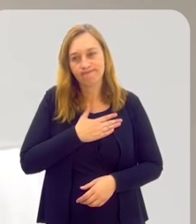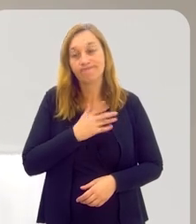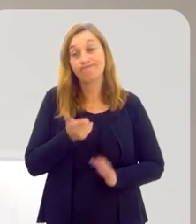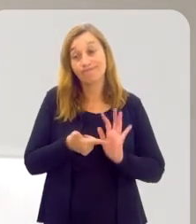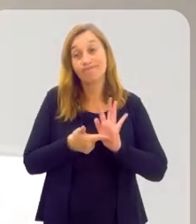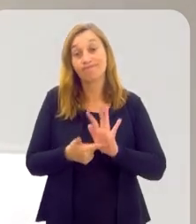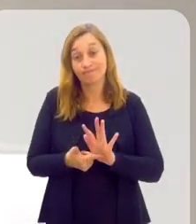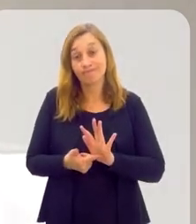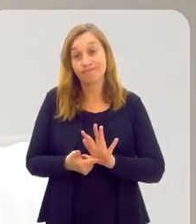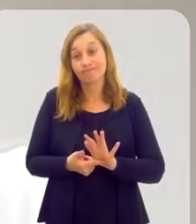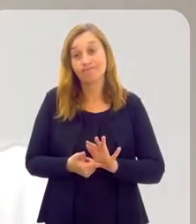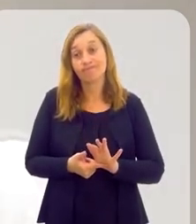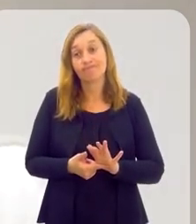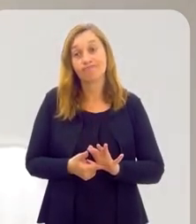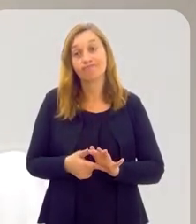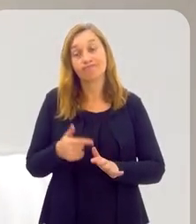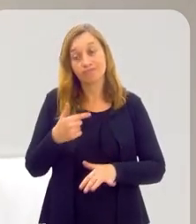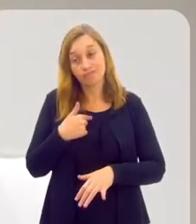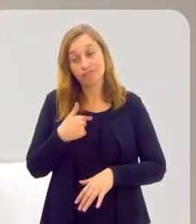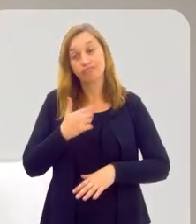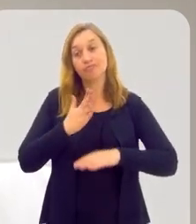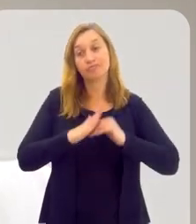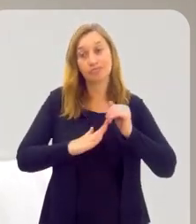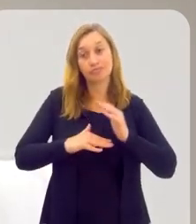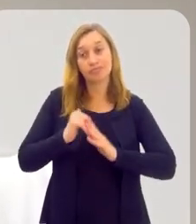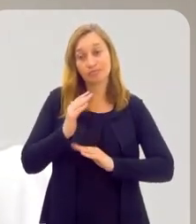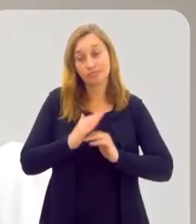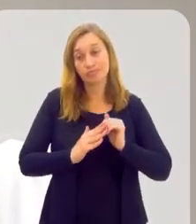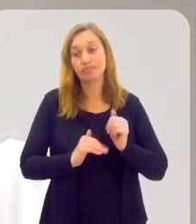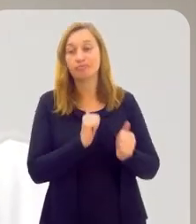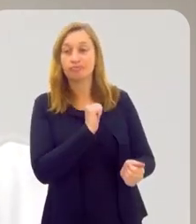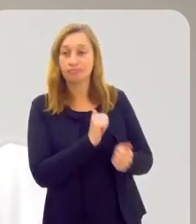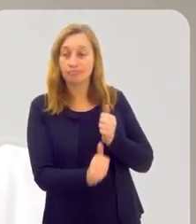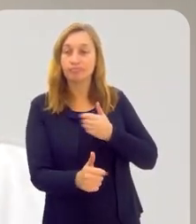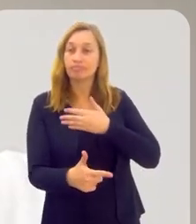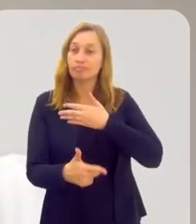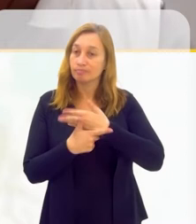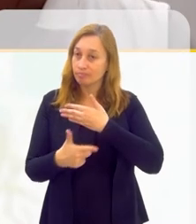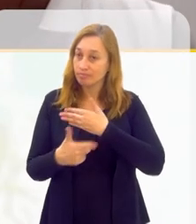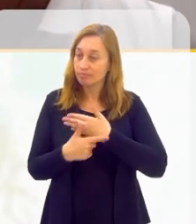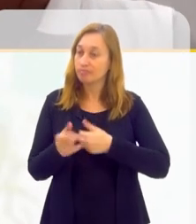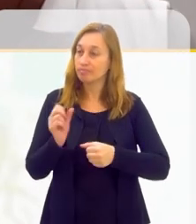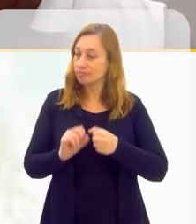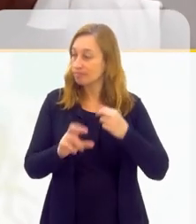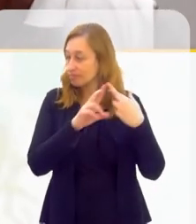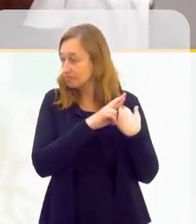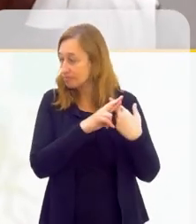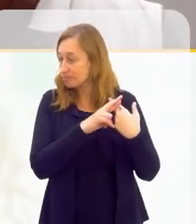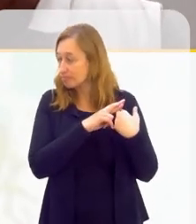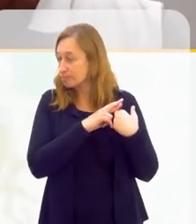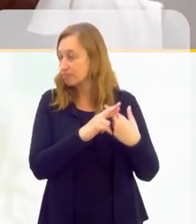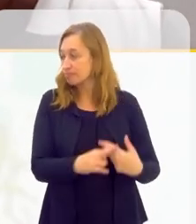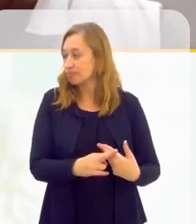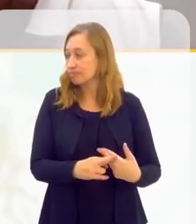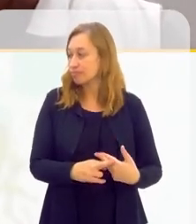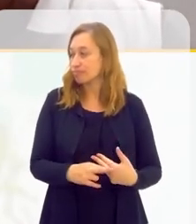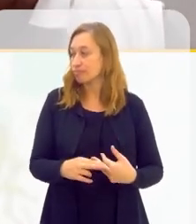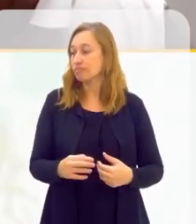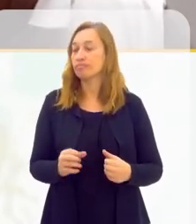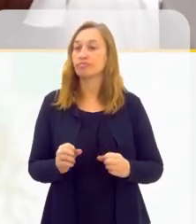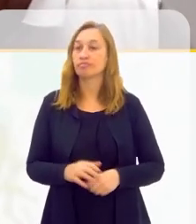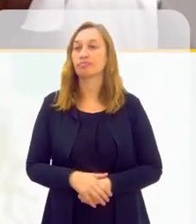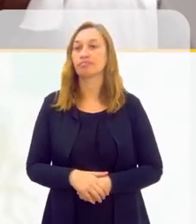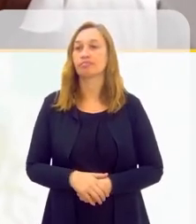porque me mostrou que tinha eu, como profissional do desporto, um papel a exercer e uma responsabilidade da qual não me podia